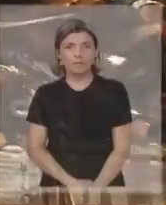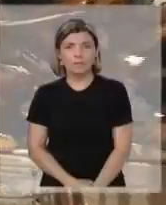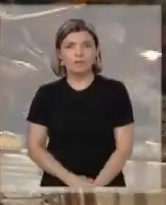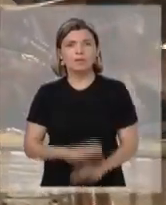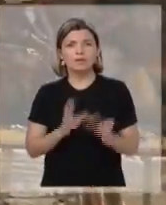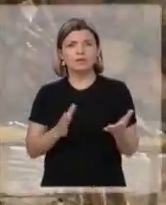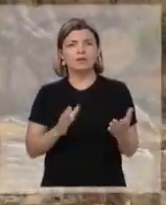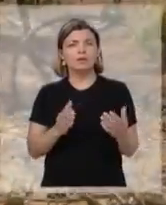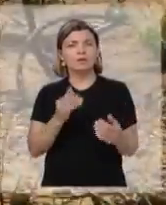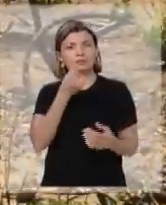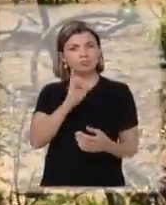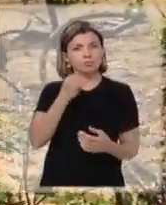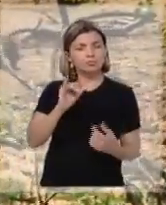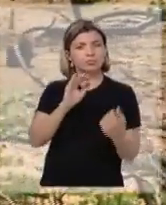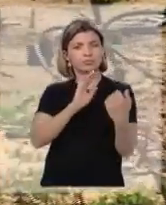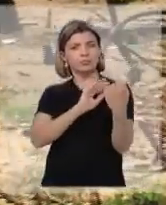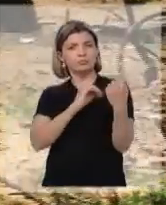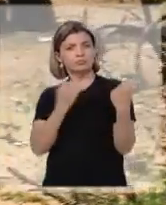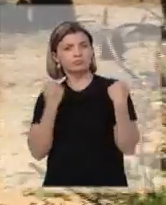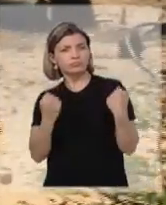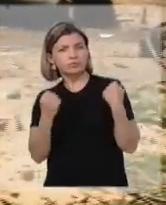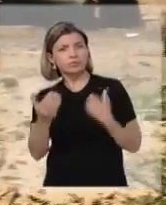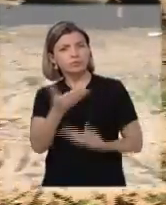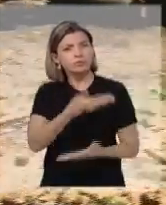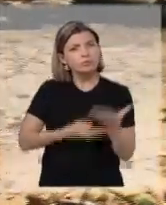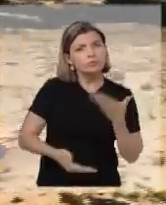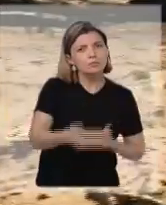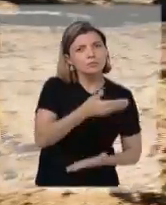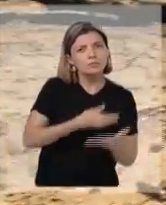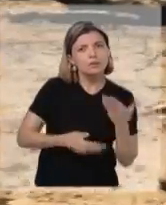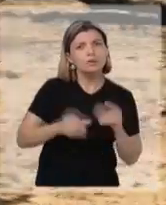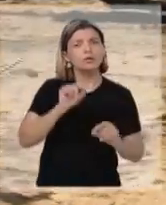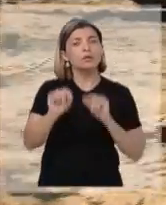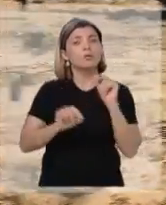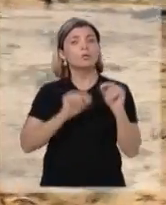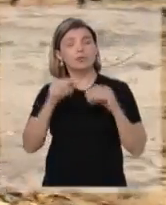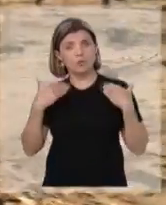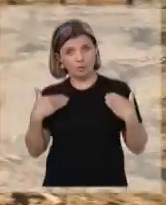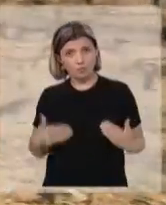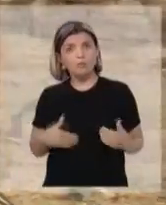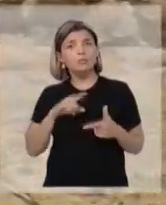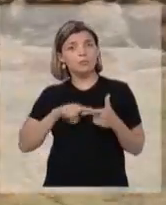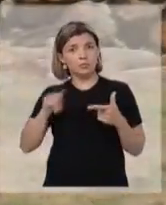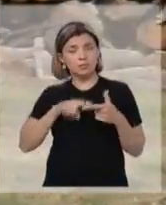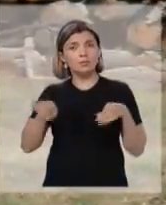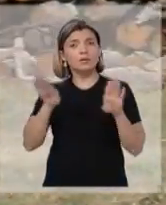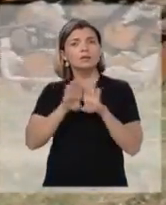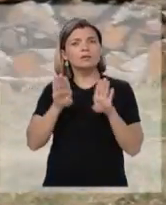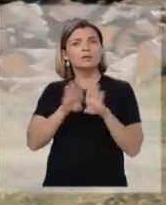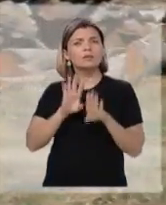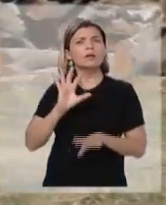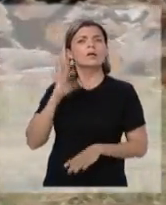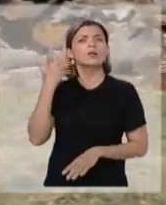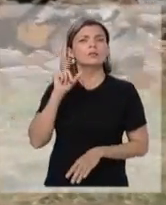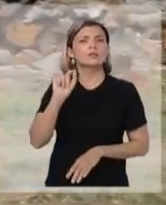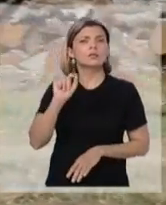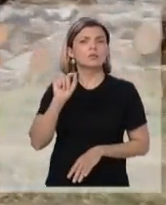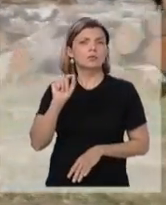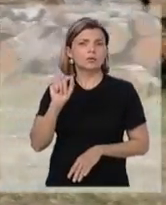Mas as trocas de energia entre os seres humanos e o ambiente não influenciam apenas o meio físico, mas também